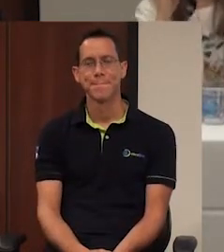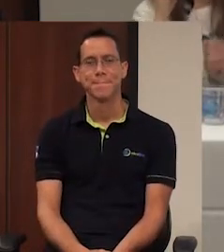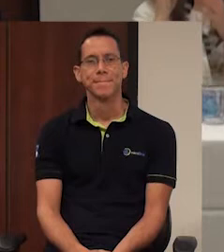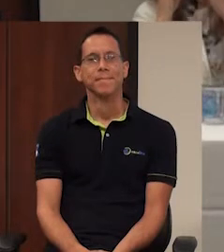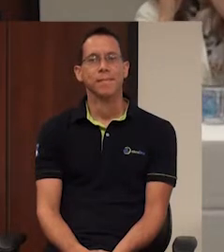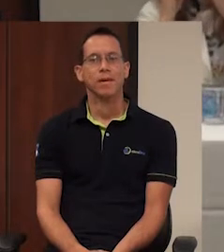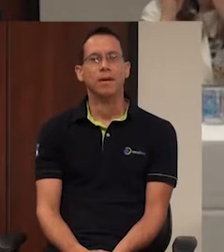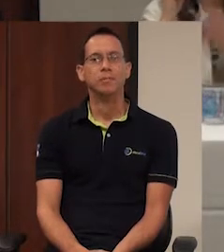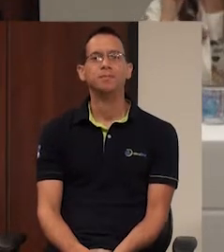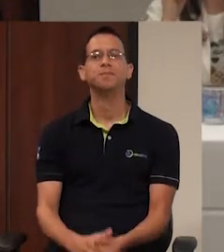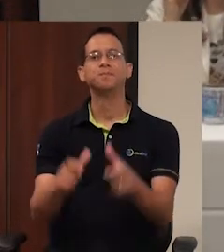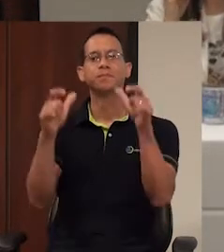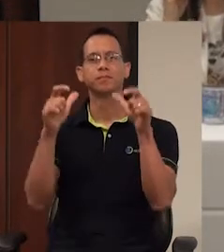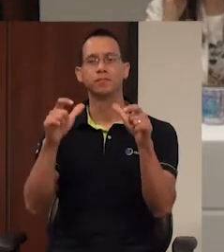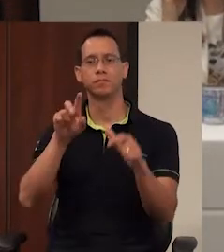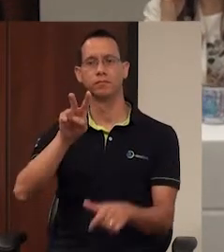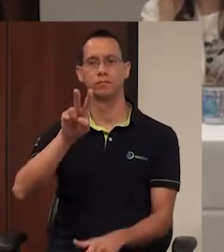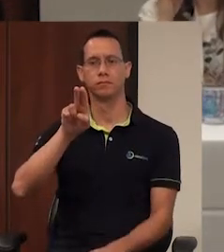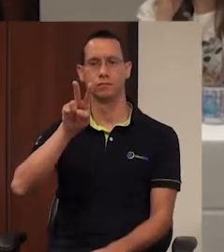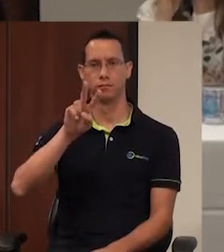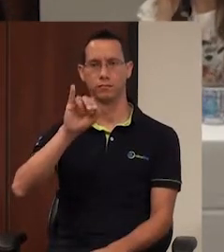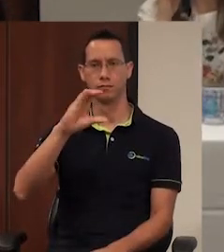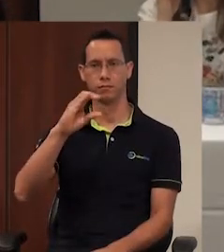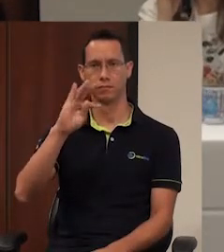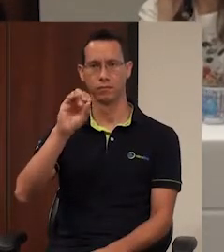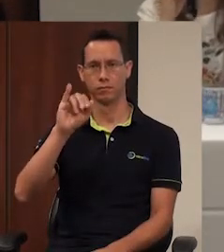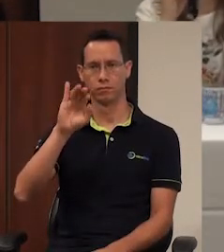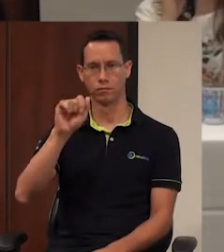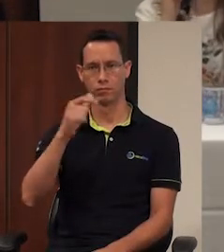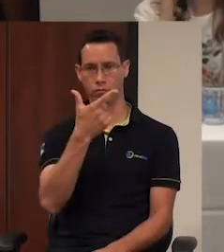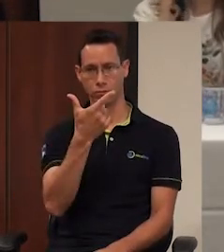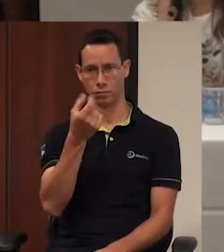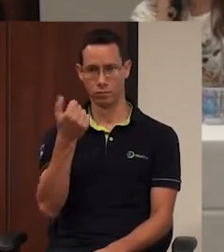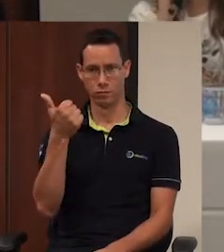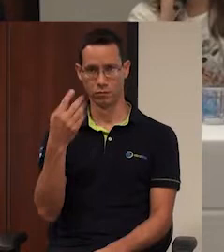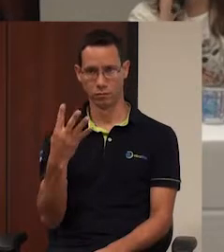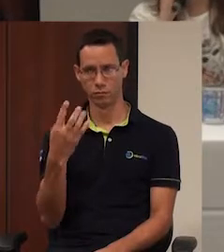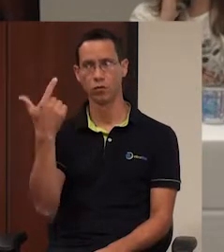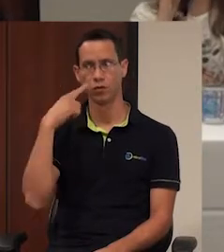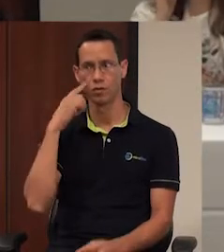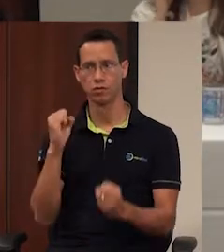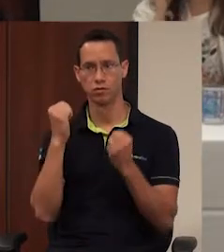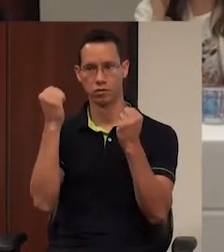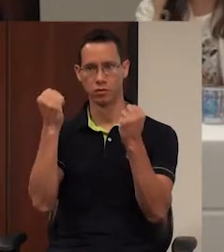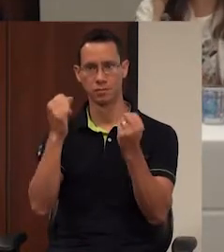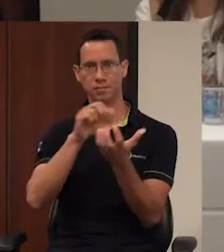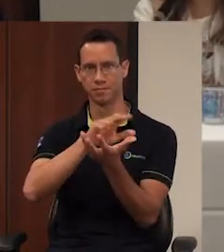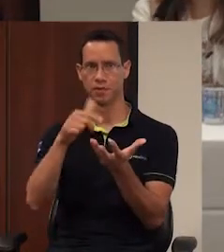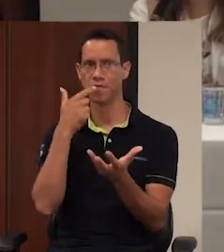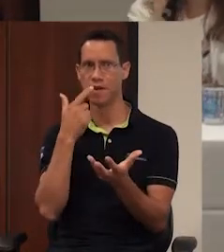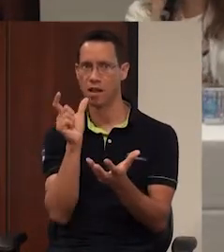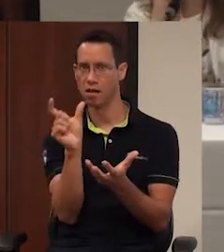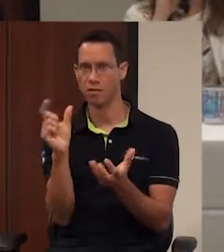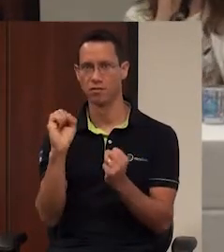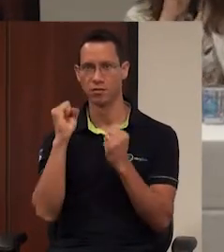Vamos lá, no distrito de Vitória, também, 2014, super recente, de novo a Defensoria, olha só, estou falando várias vezes da